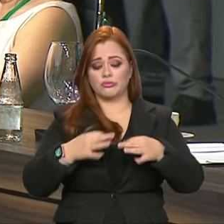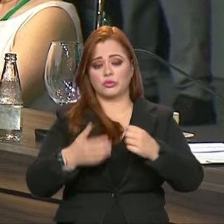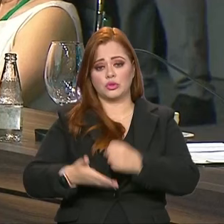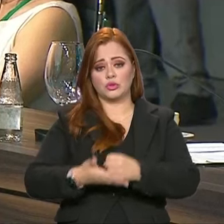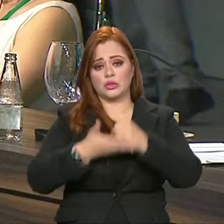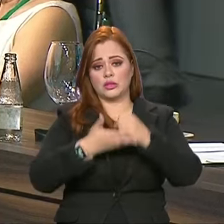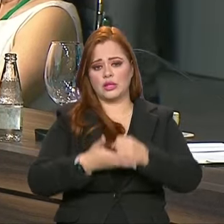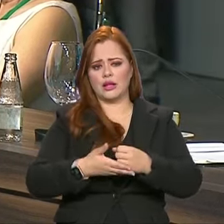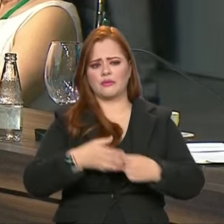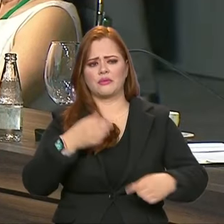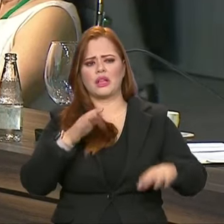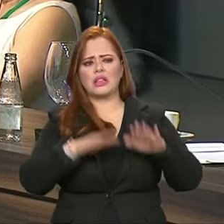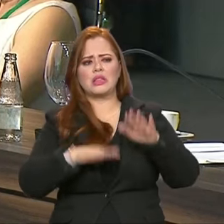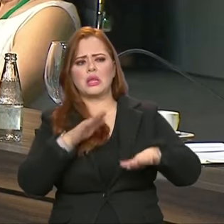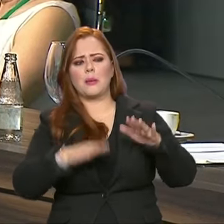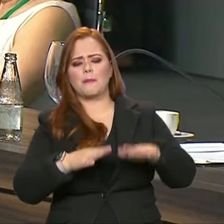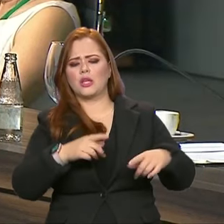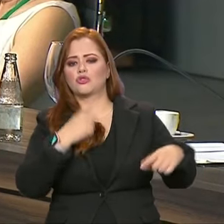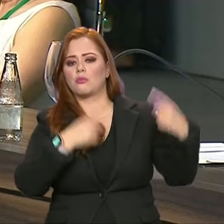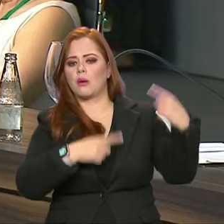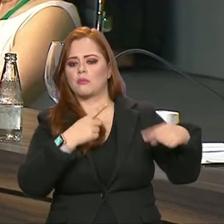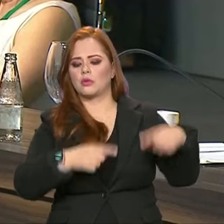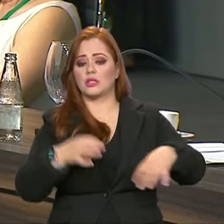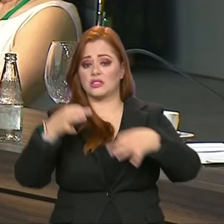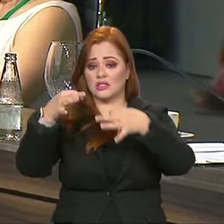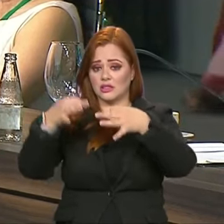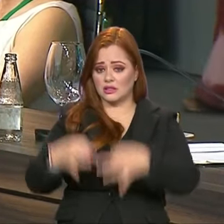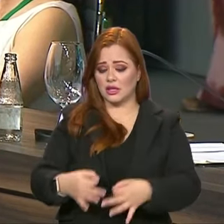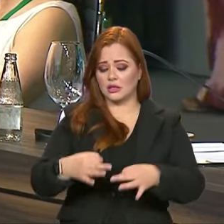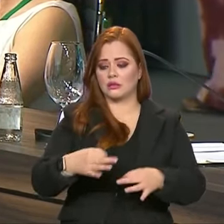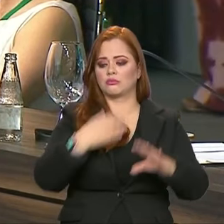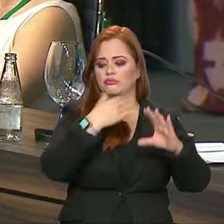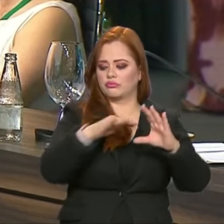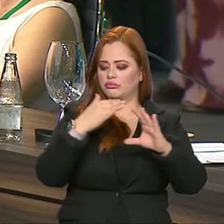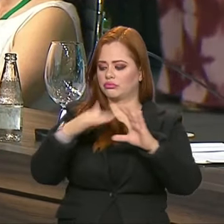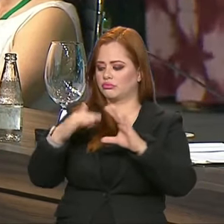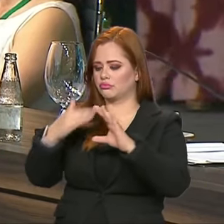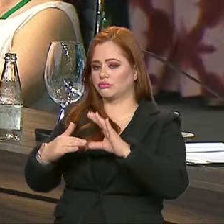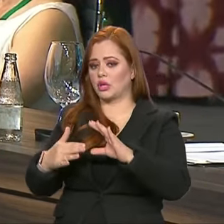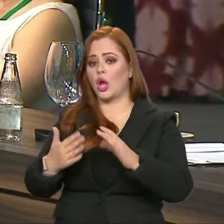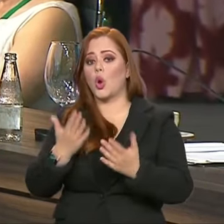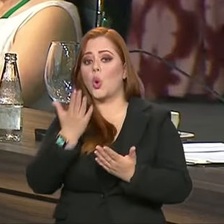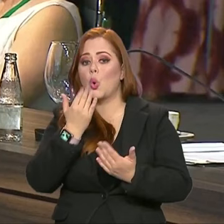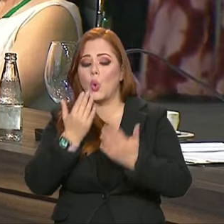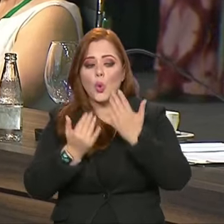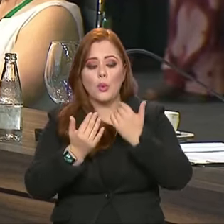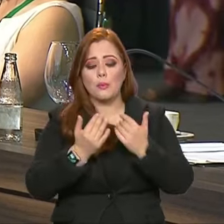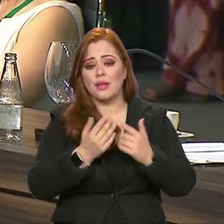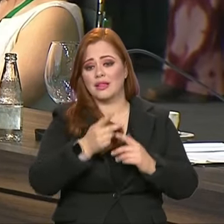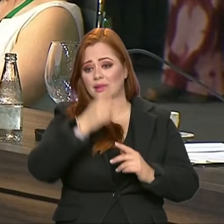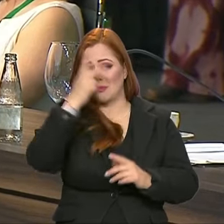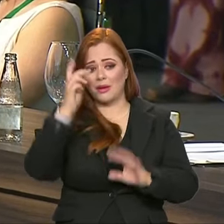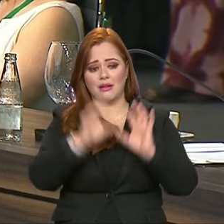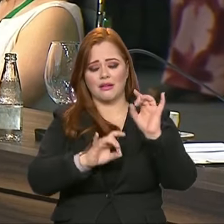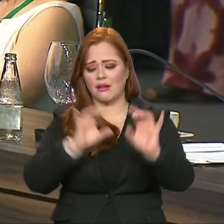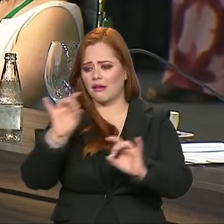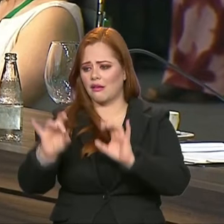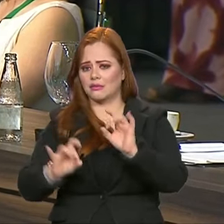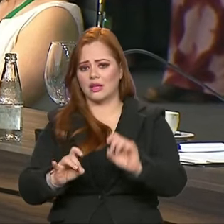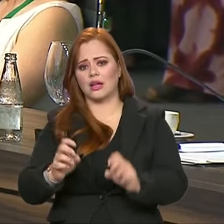de uma política responsável de produção e distribuição de alimentos que considere as diferenças